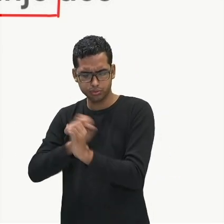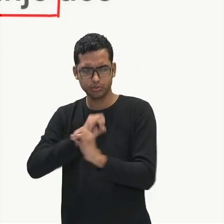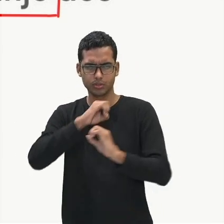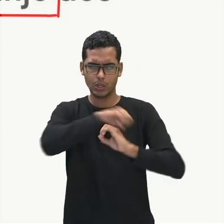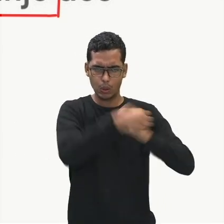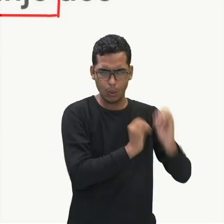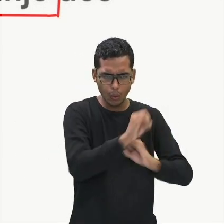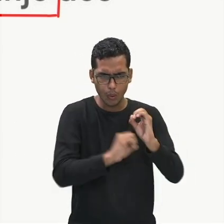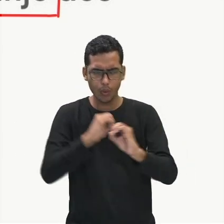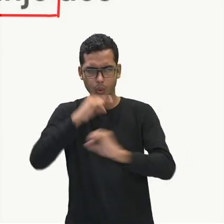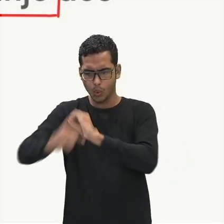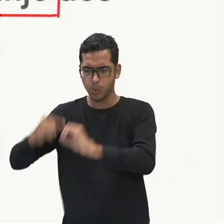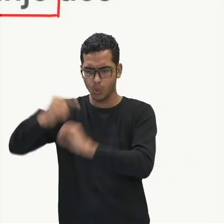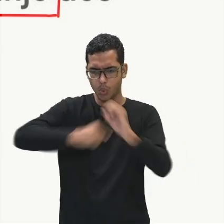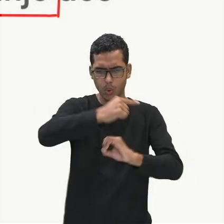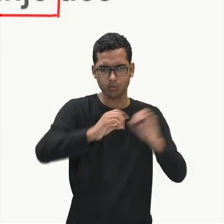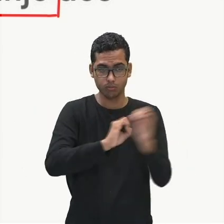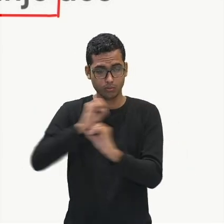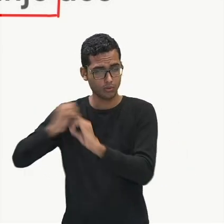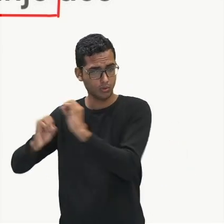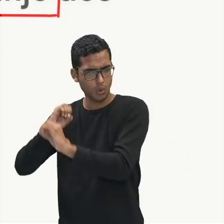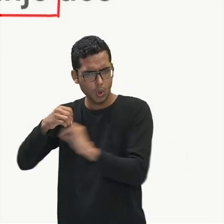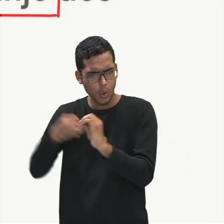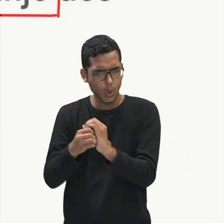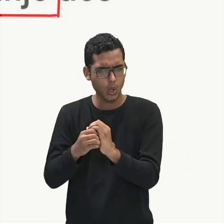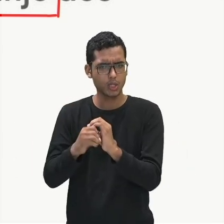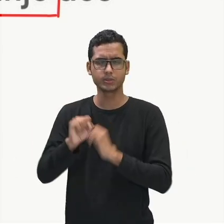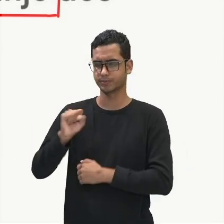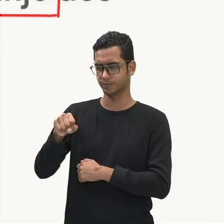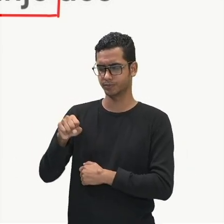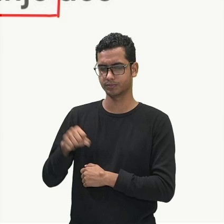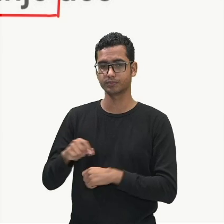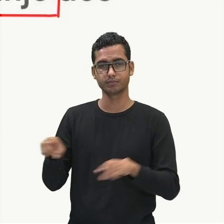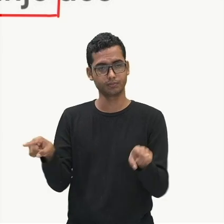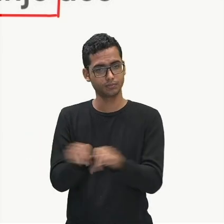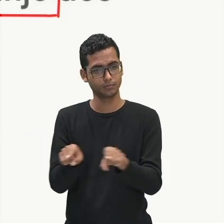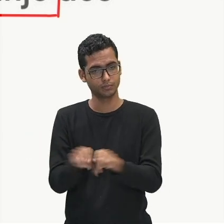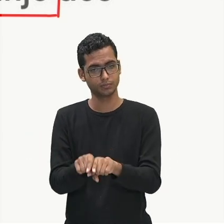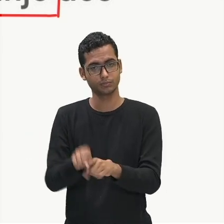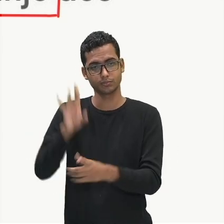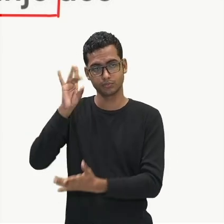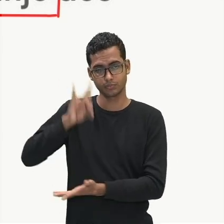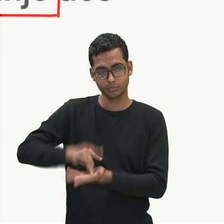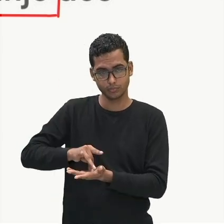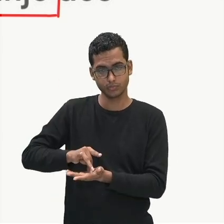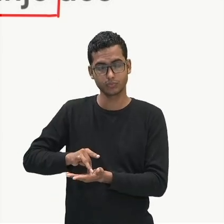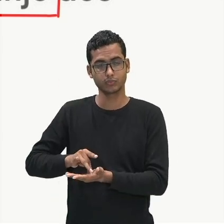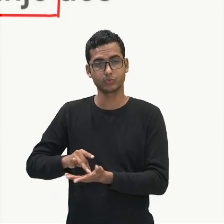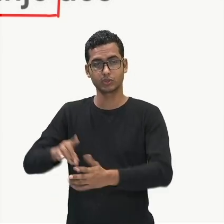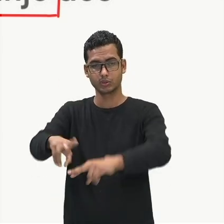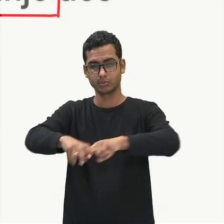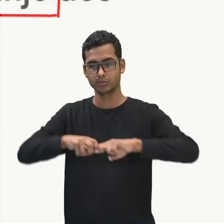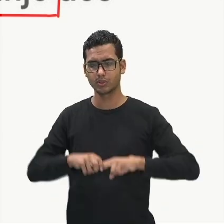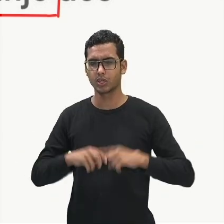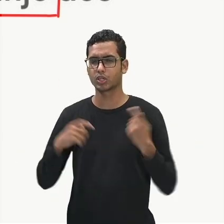átomos? Também, não é verdade? Porque eu preciso